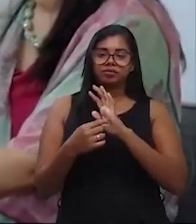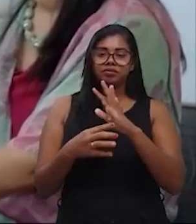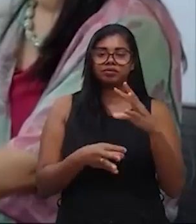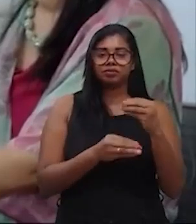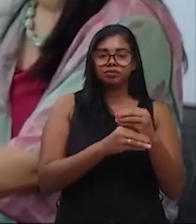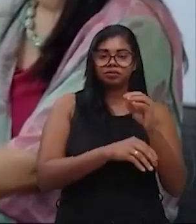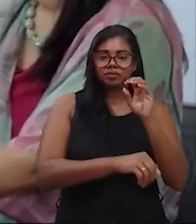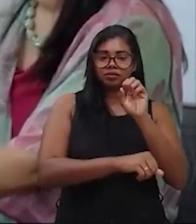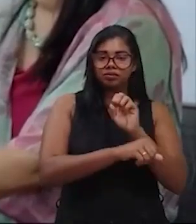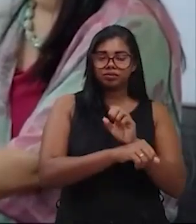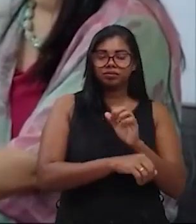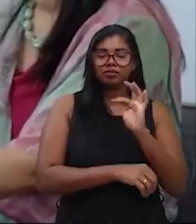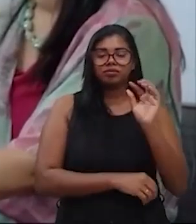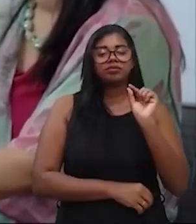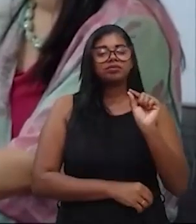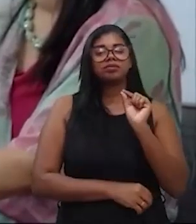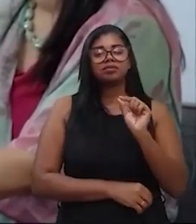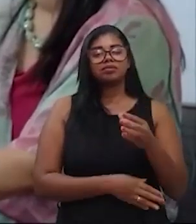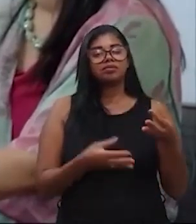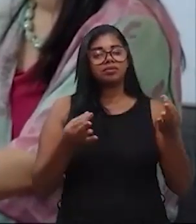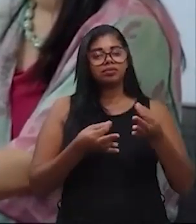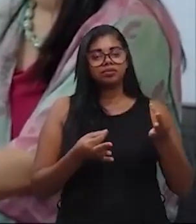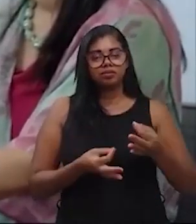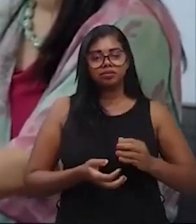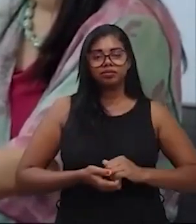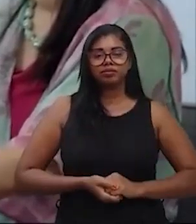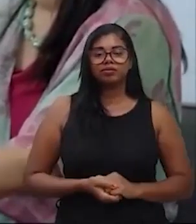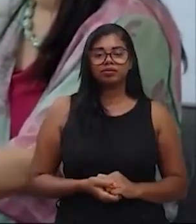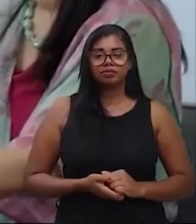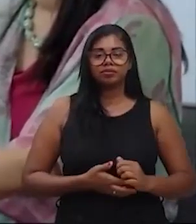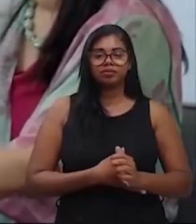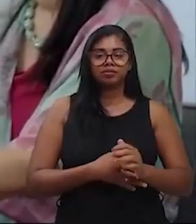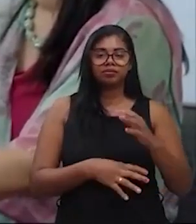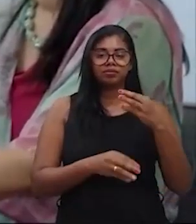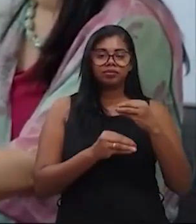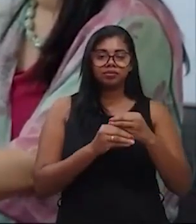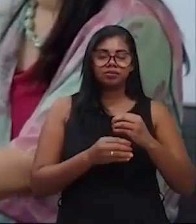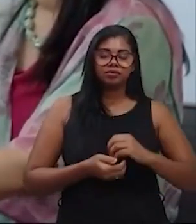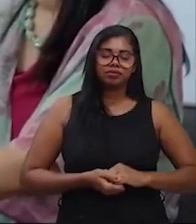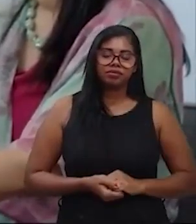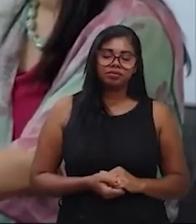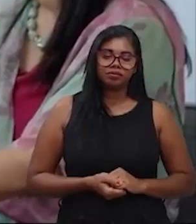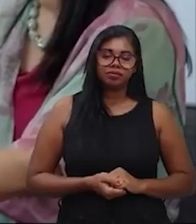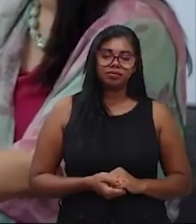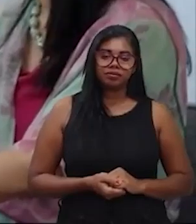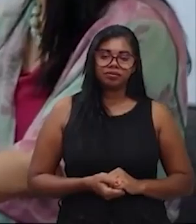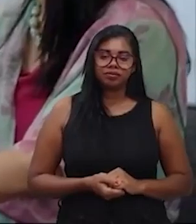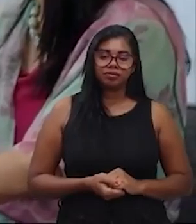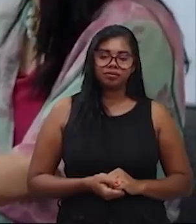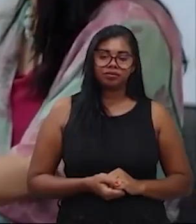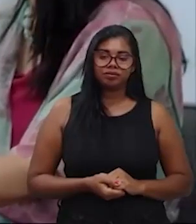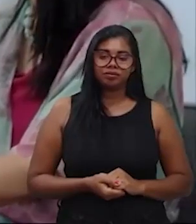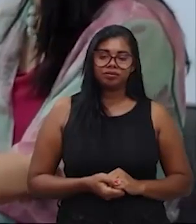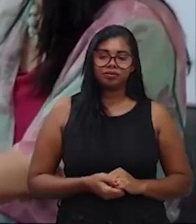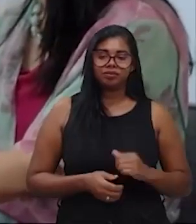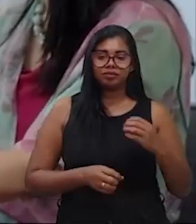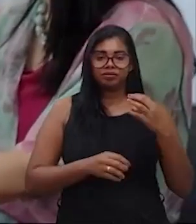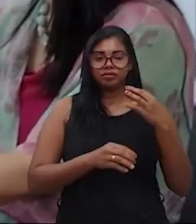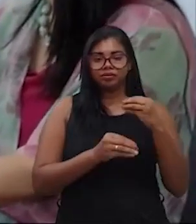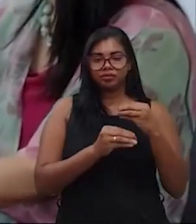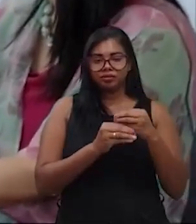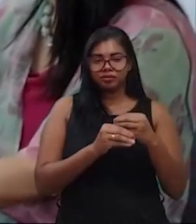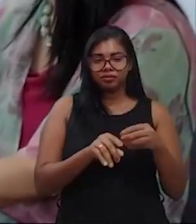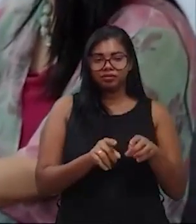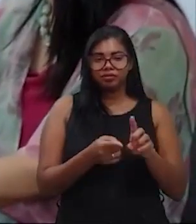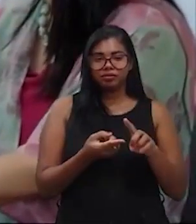não esperar o que seria o perfeito, né? Porque de fato não existe. Mas aí trazendo a sardinha um pouco para o meu